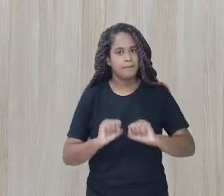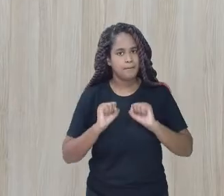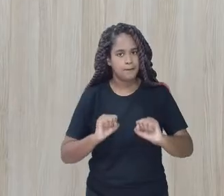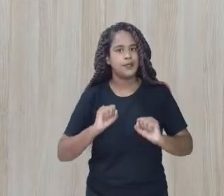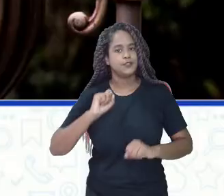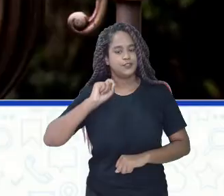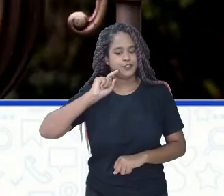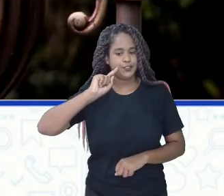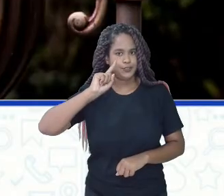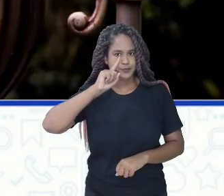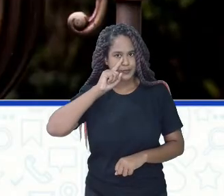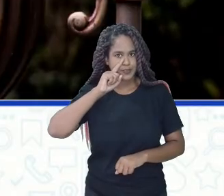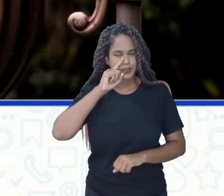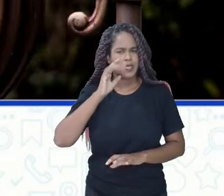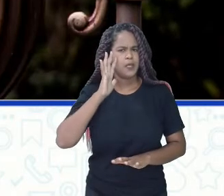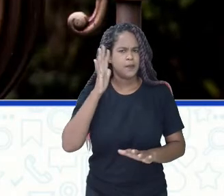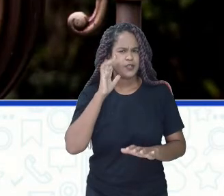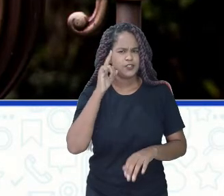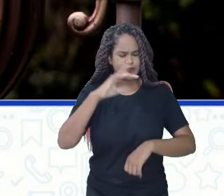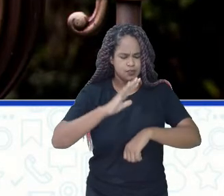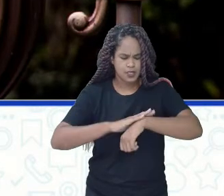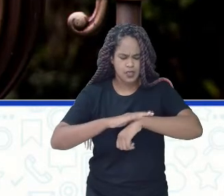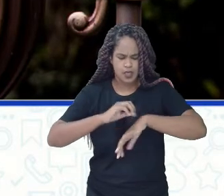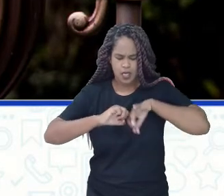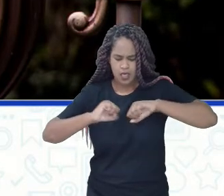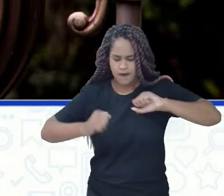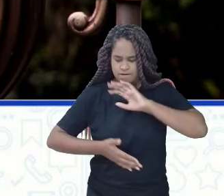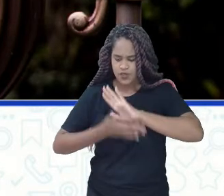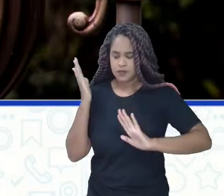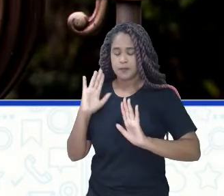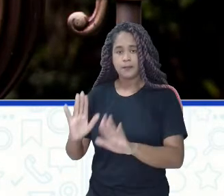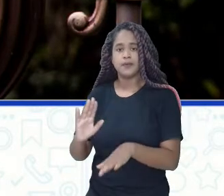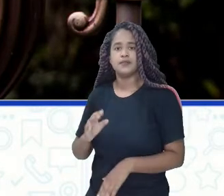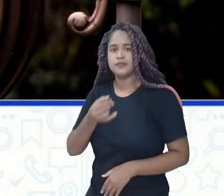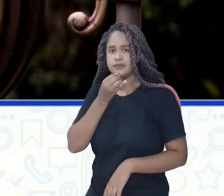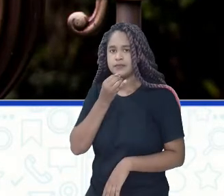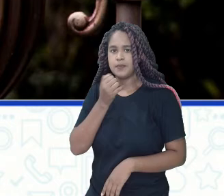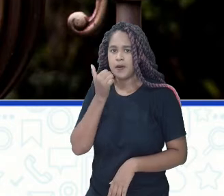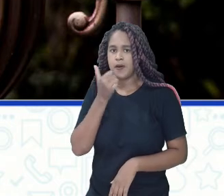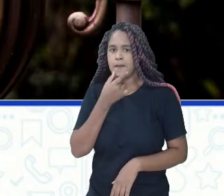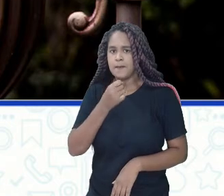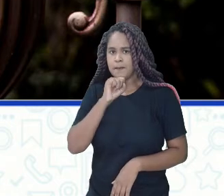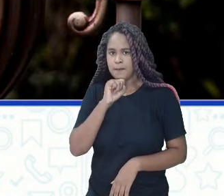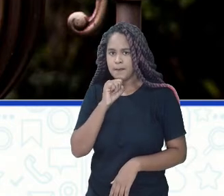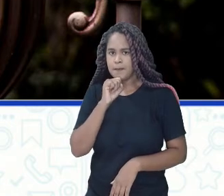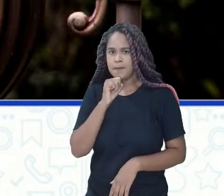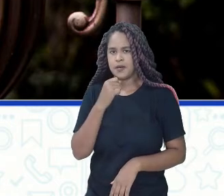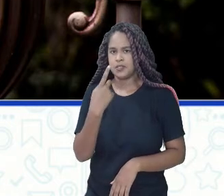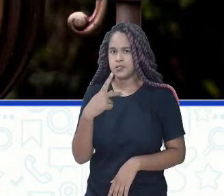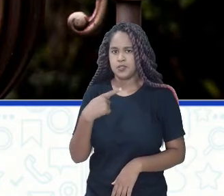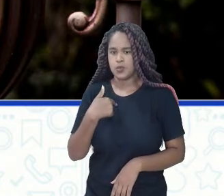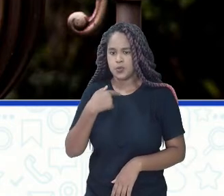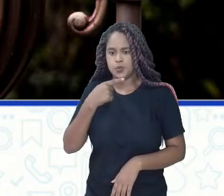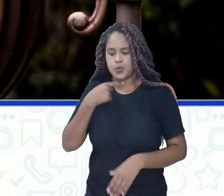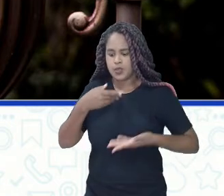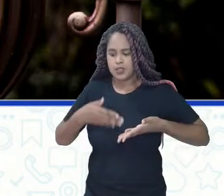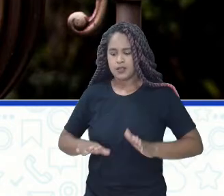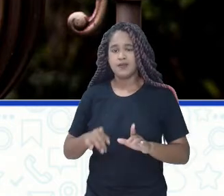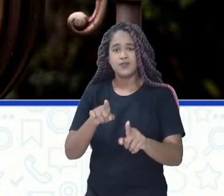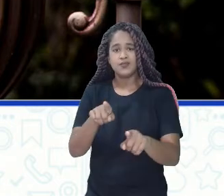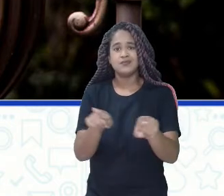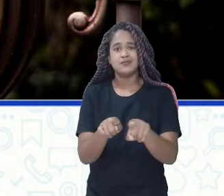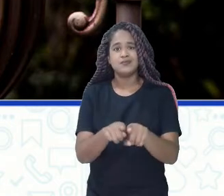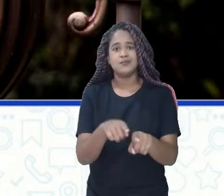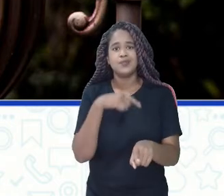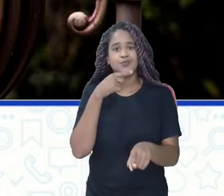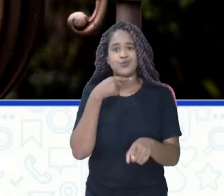viaja no tempo, mas acaba impedindo que seu pai nasça. Consequentemente, você também não nascerá e a ordem da sua vida é completamente